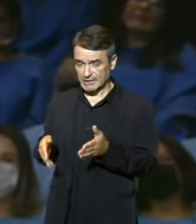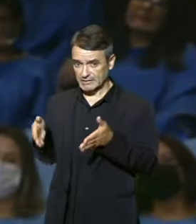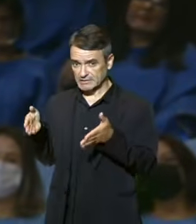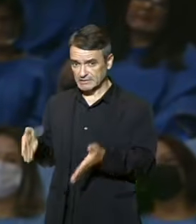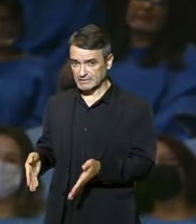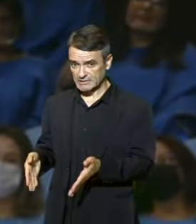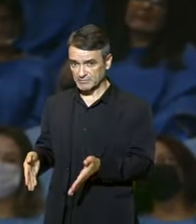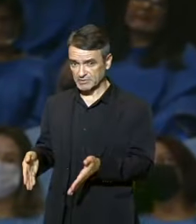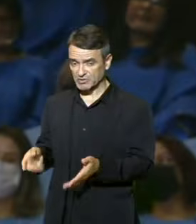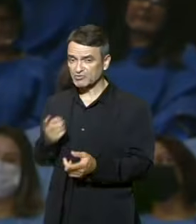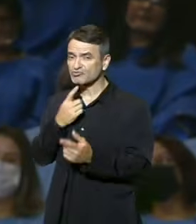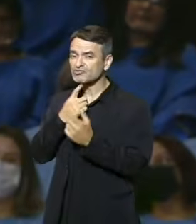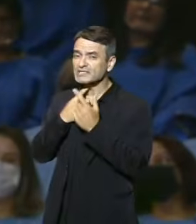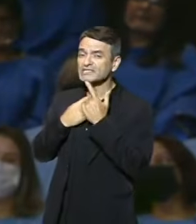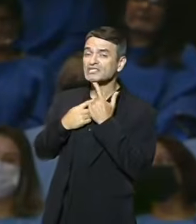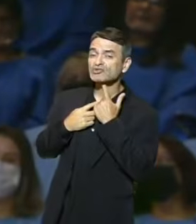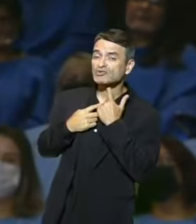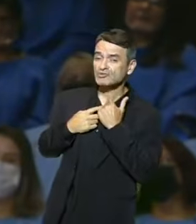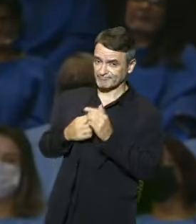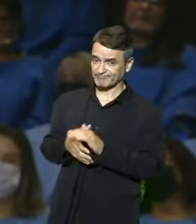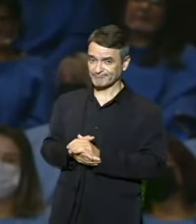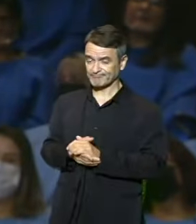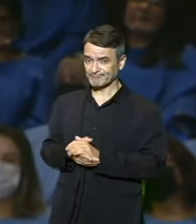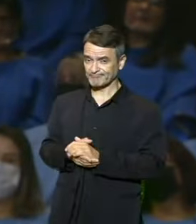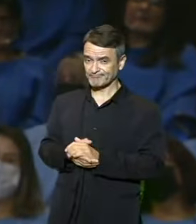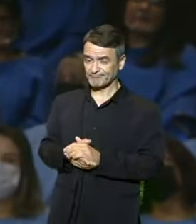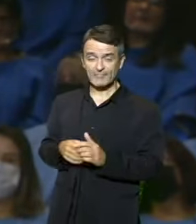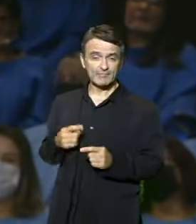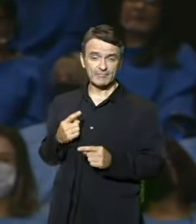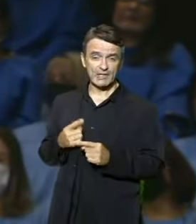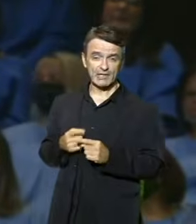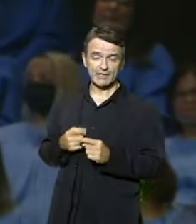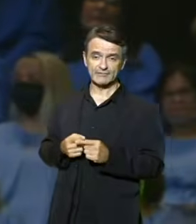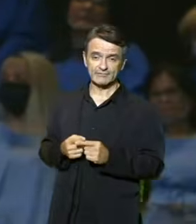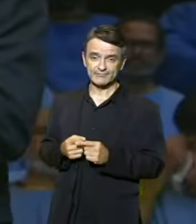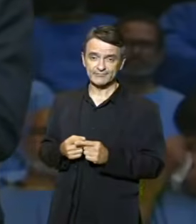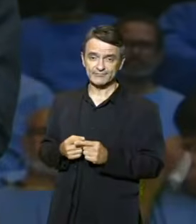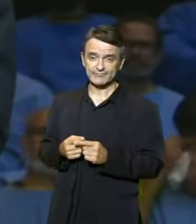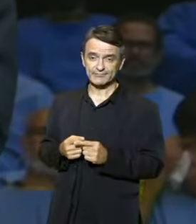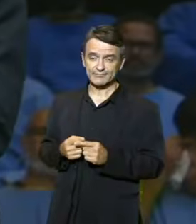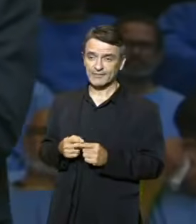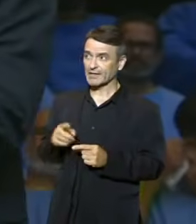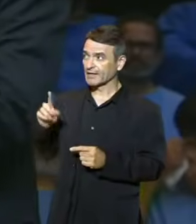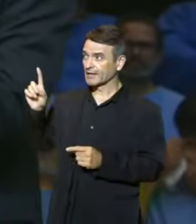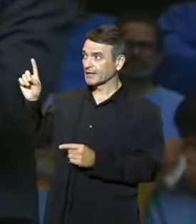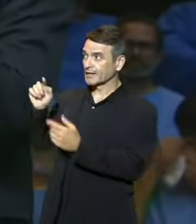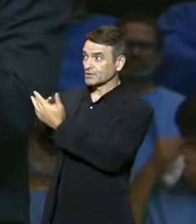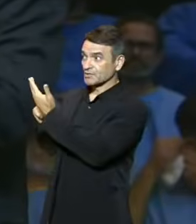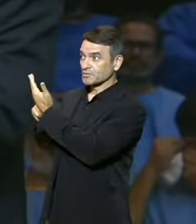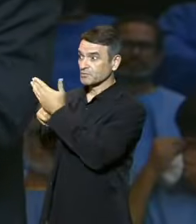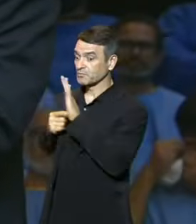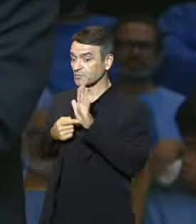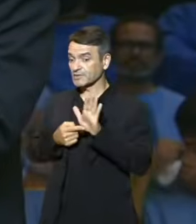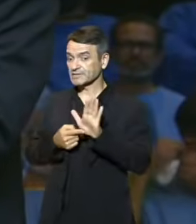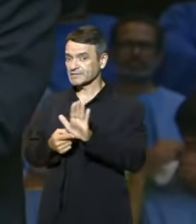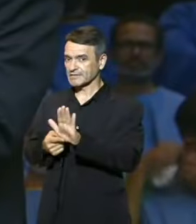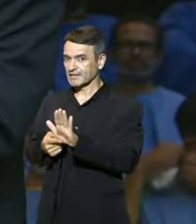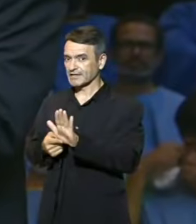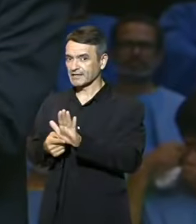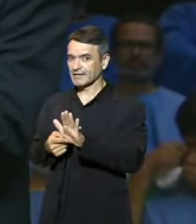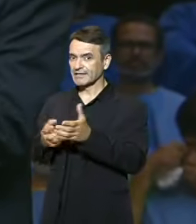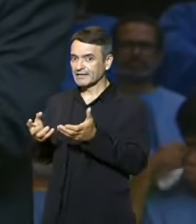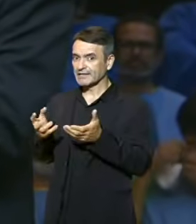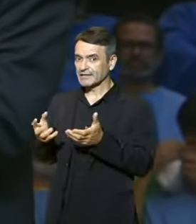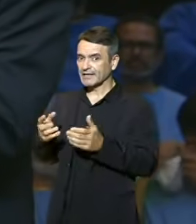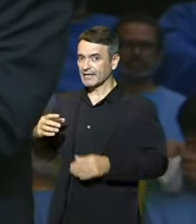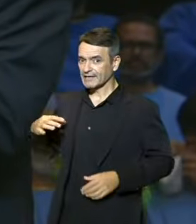deserto, do desejo, sepulturas do desejo. Sabe por quê? Porque Ele quer nos alertar, porque Ele quer nos salvar, porque